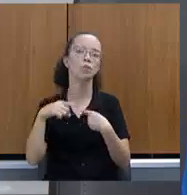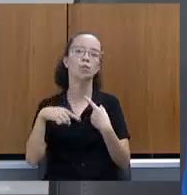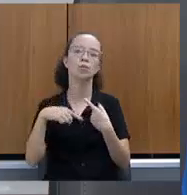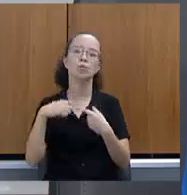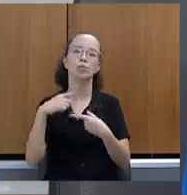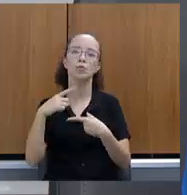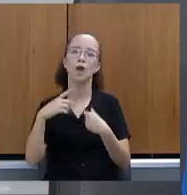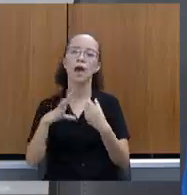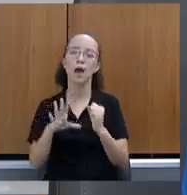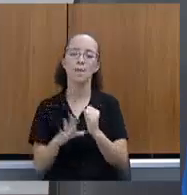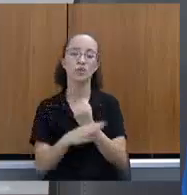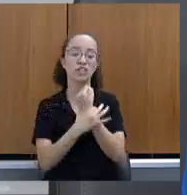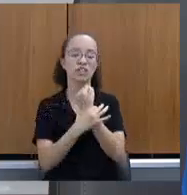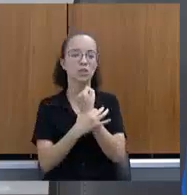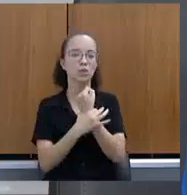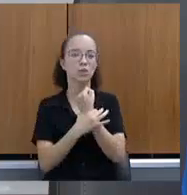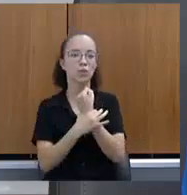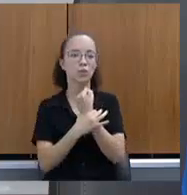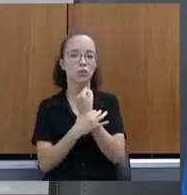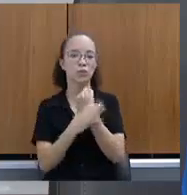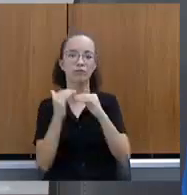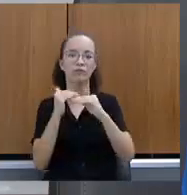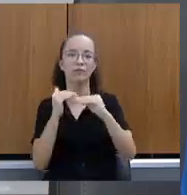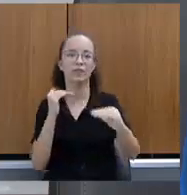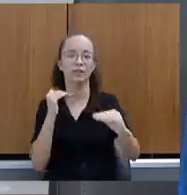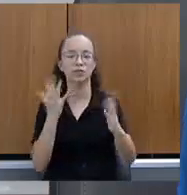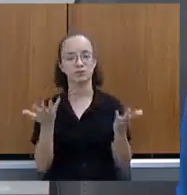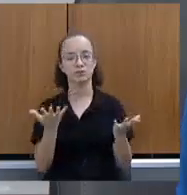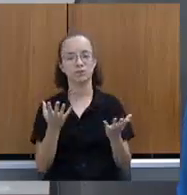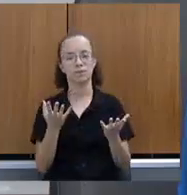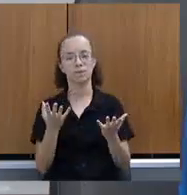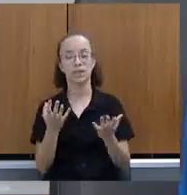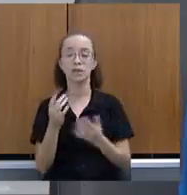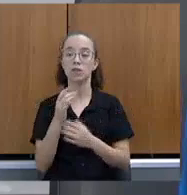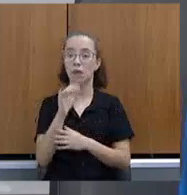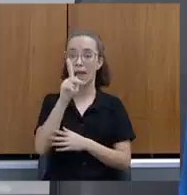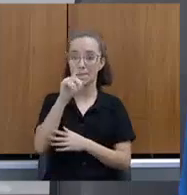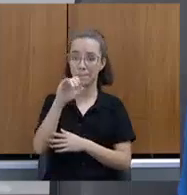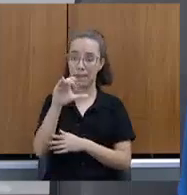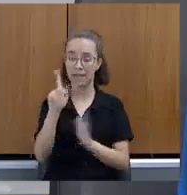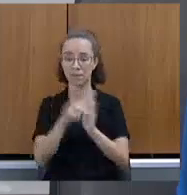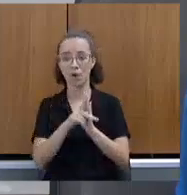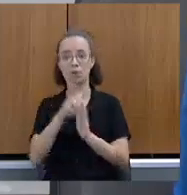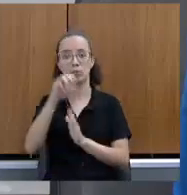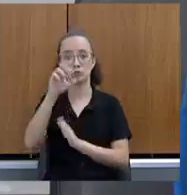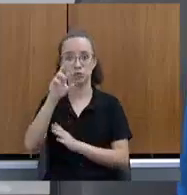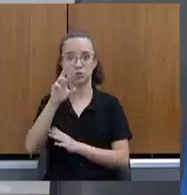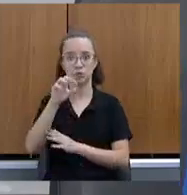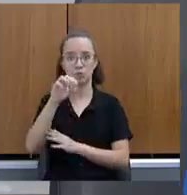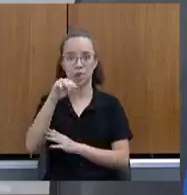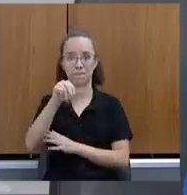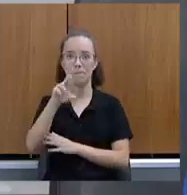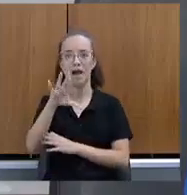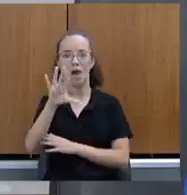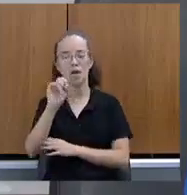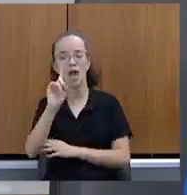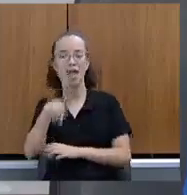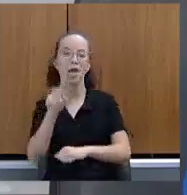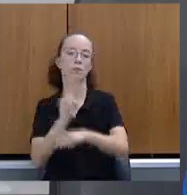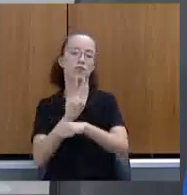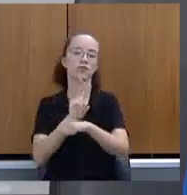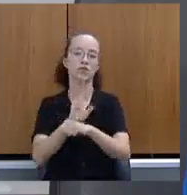a proteção definitiva porque a aprovação da PEC do deputado Mauro Tramonte configuraria ainda uma proteção provisória